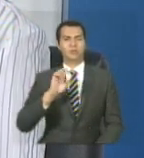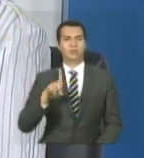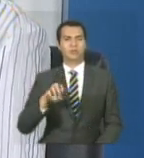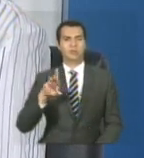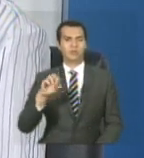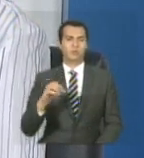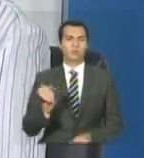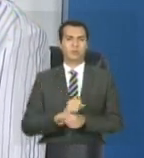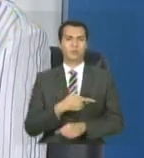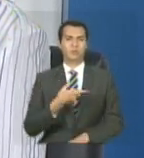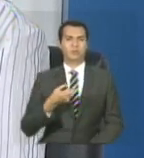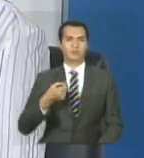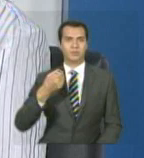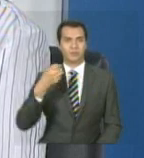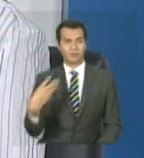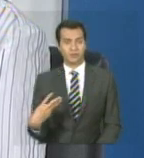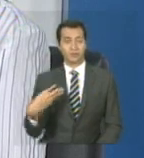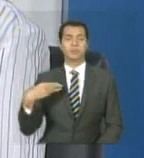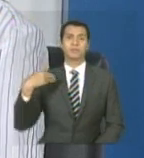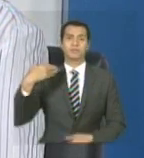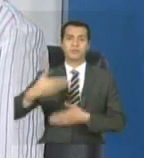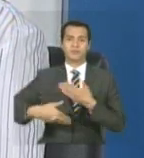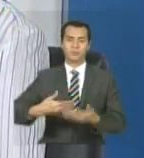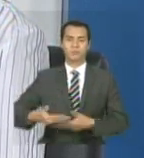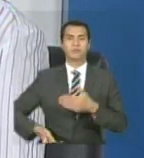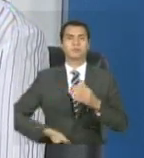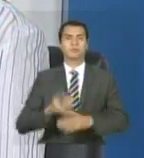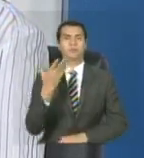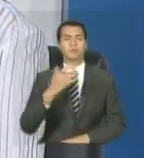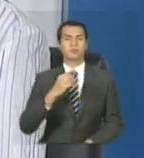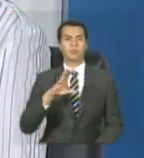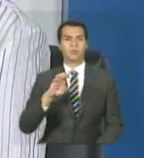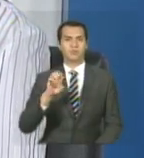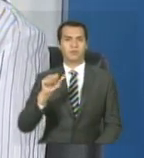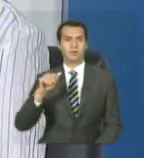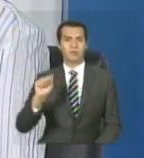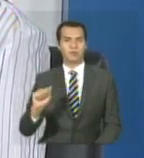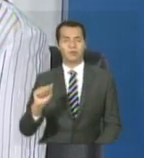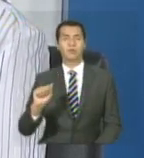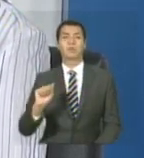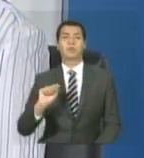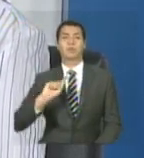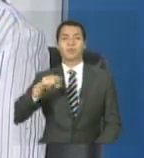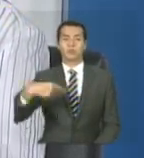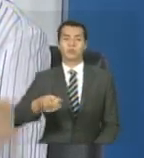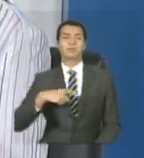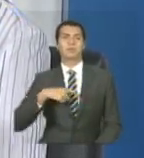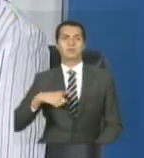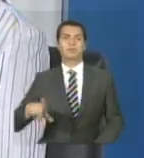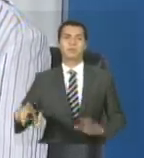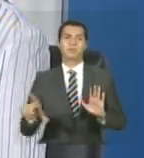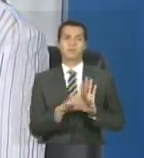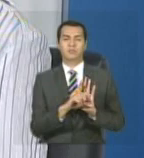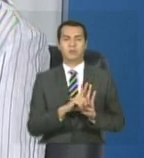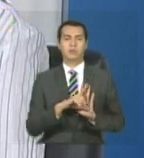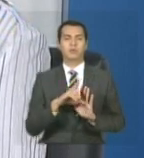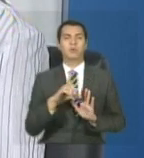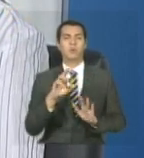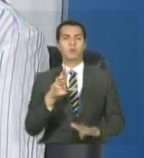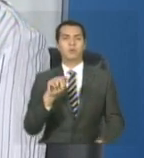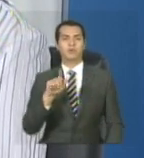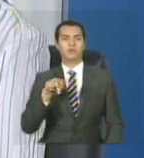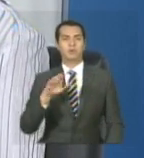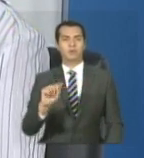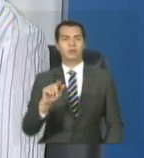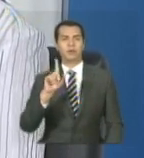Nacional, e a partir daí foram criados marcos legais, né? Foi criada a Lei Orgânica de Segurança Alimentar e Nutricional, que